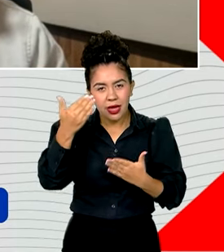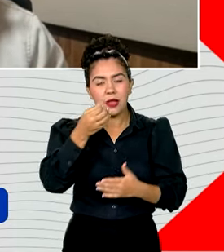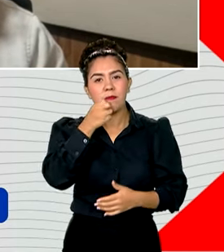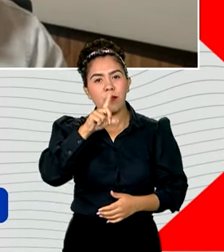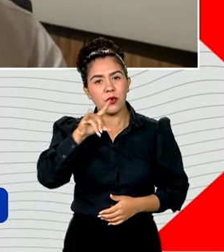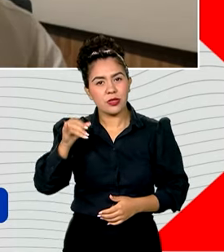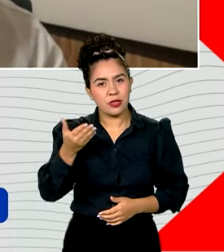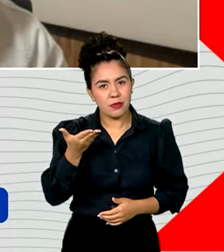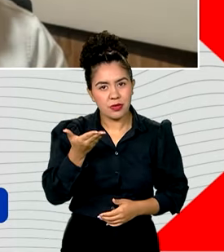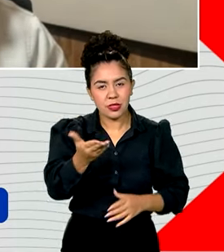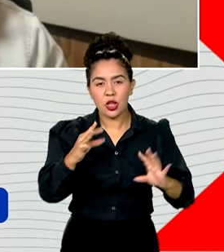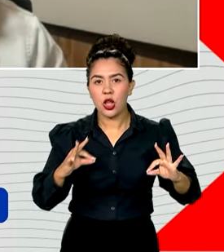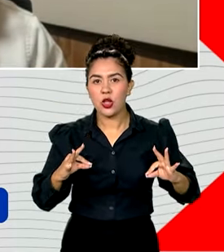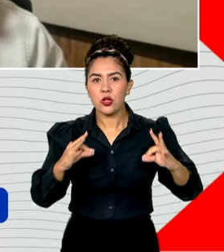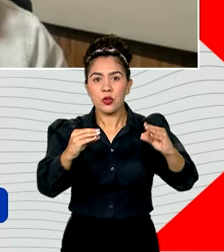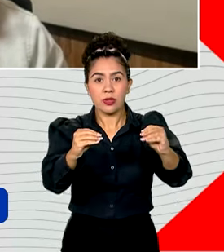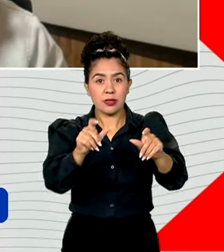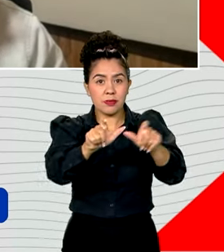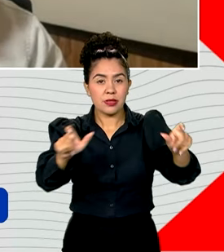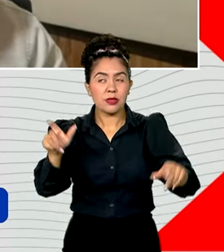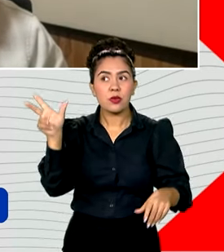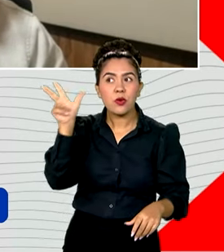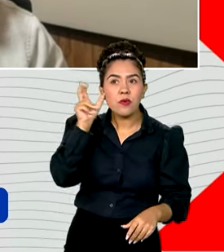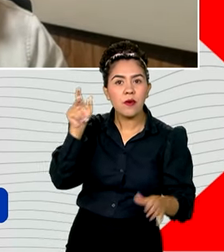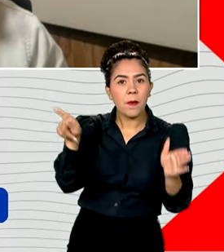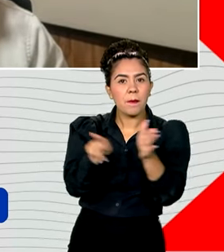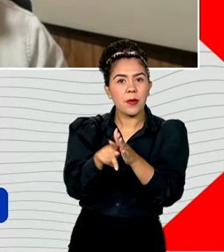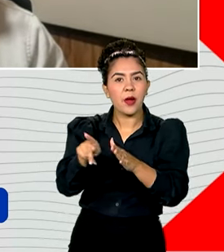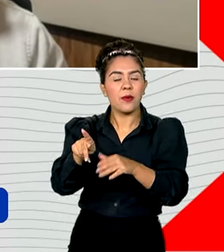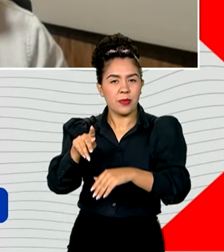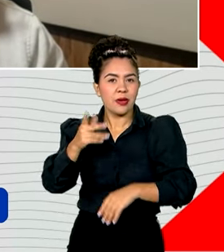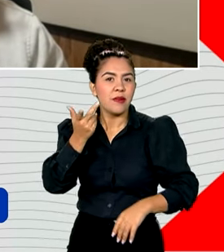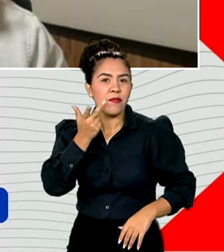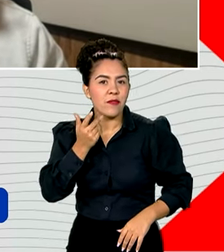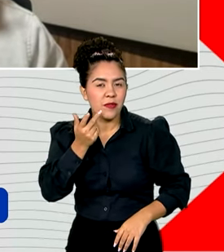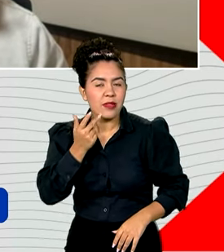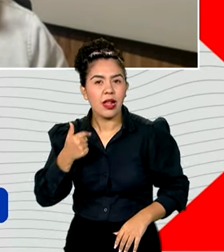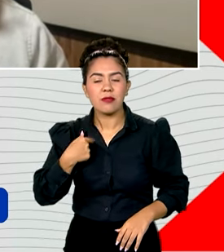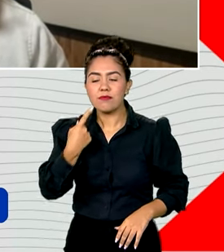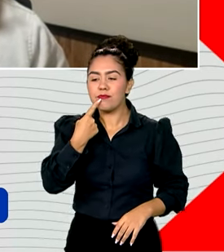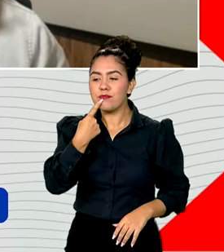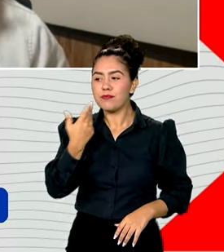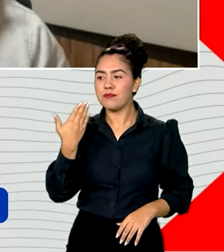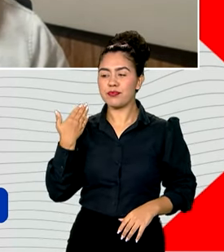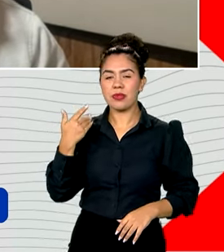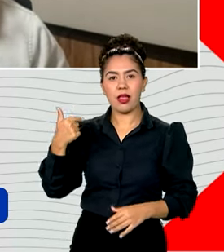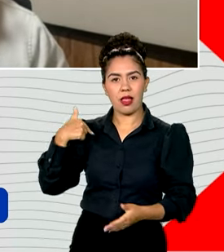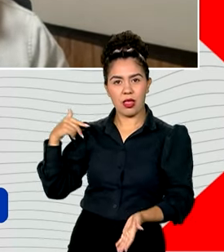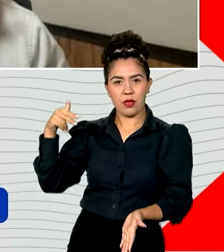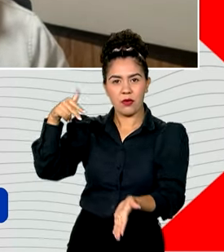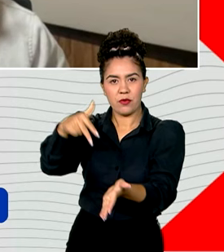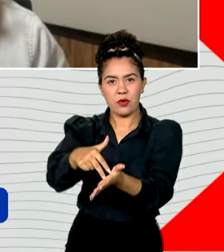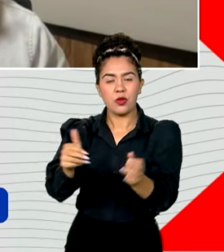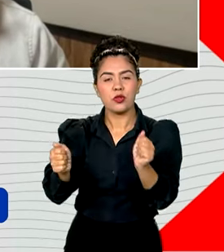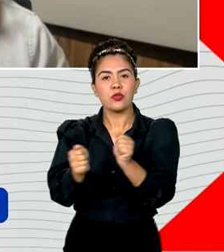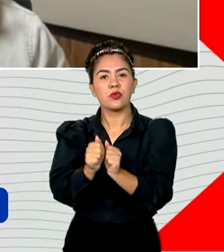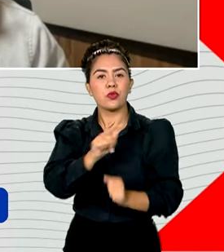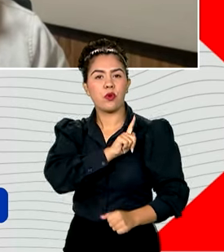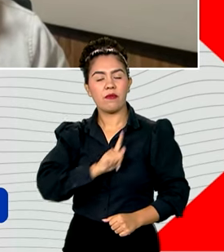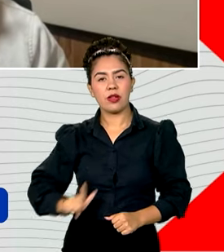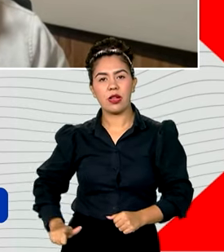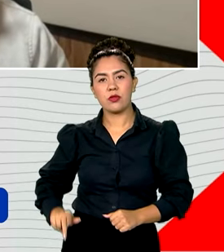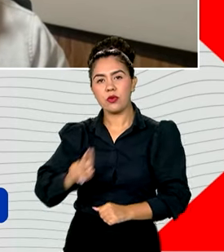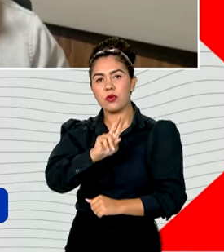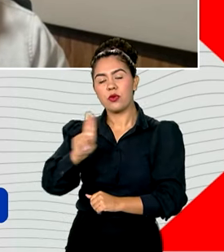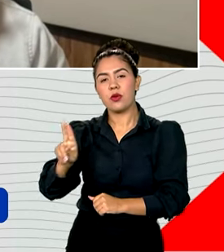e todo todos que nos ouvem aí de Fortaleza eu estive inclusive recentemente com o governador Gerônimo a